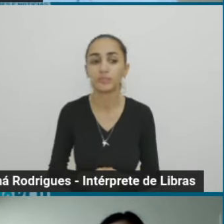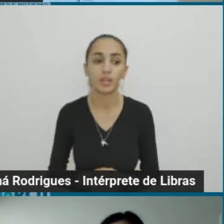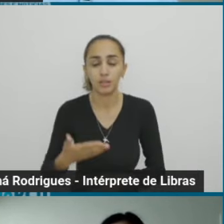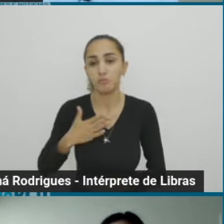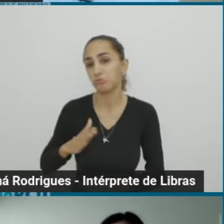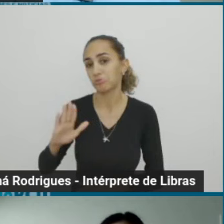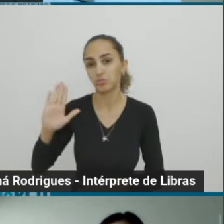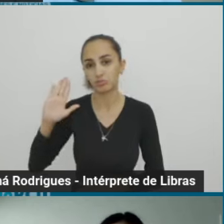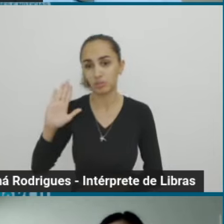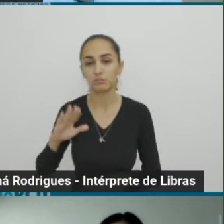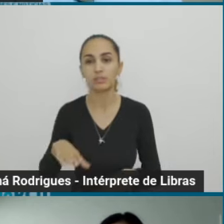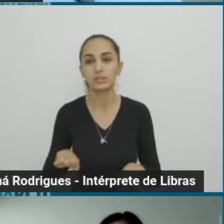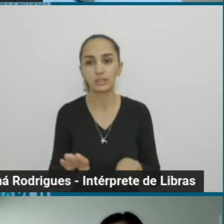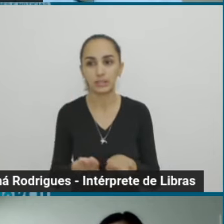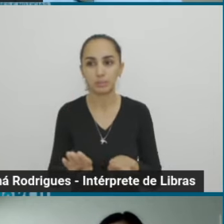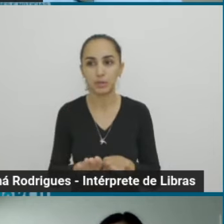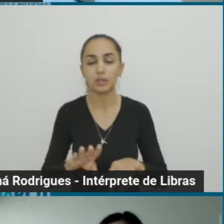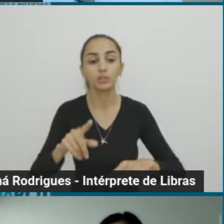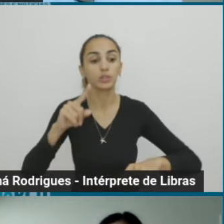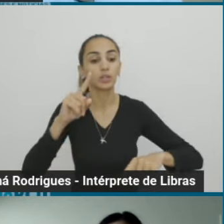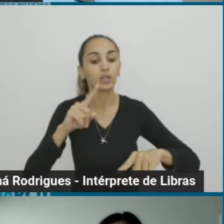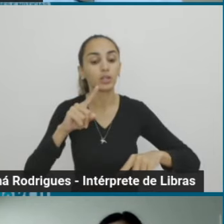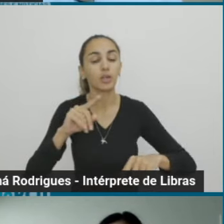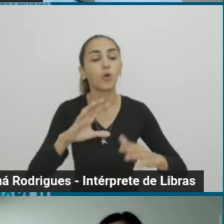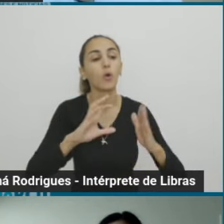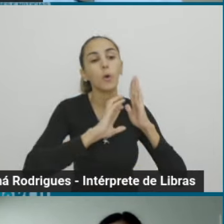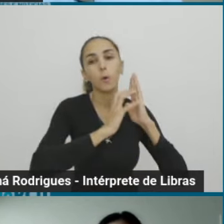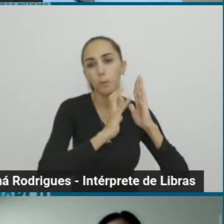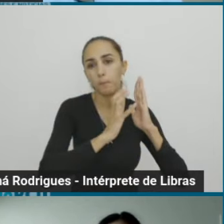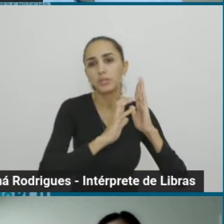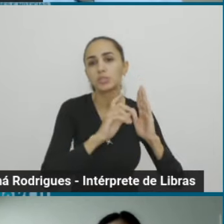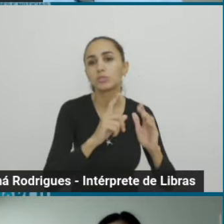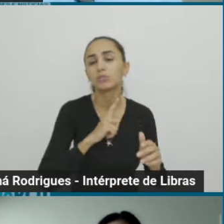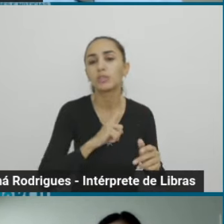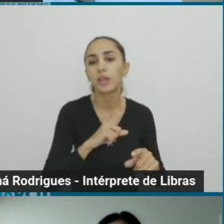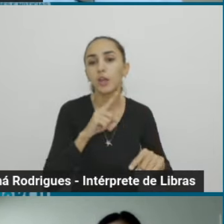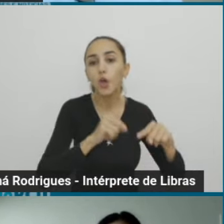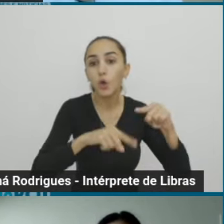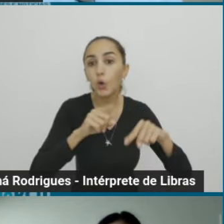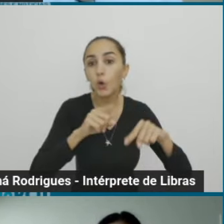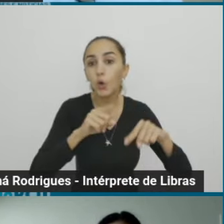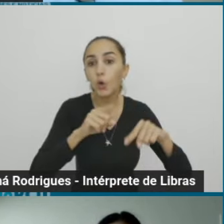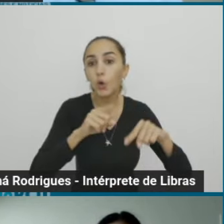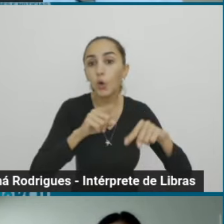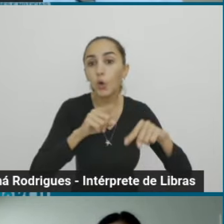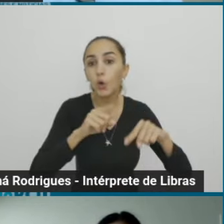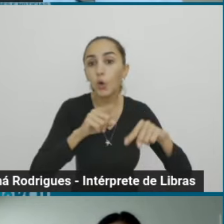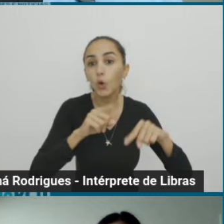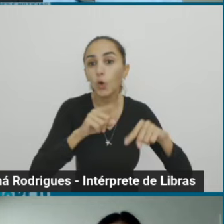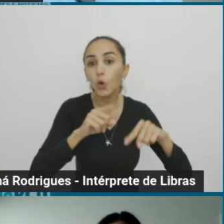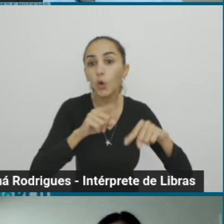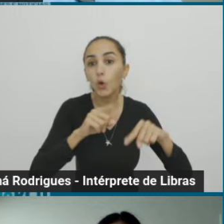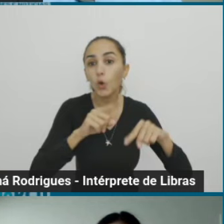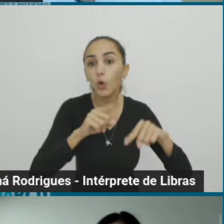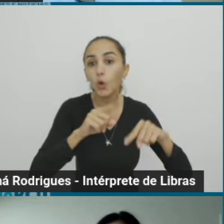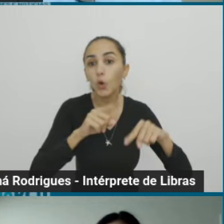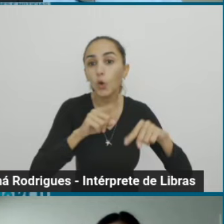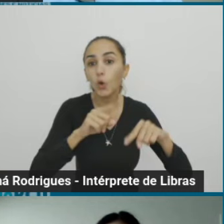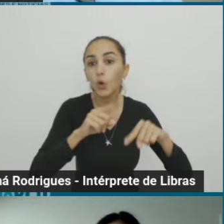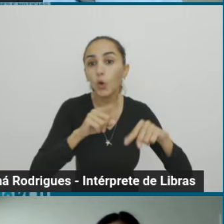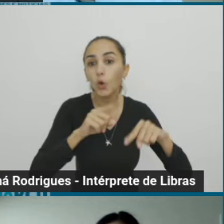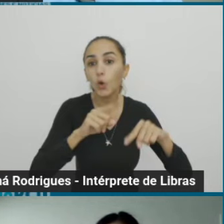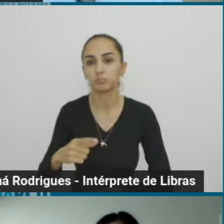isso. Que recursos os partidos têm destinado para os candidatos e candidatas com deficiência? Nós